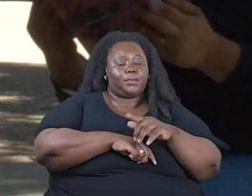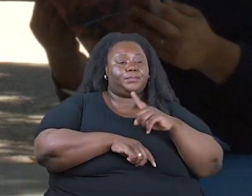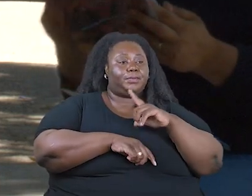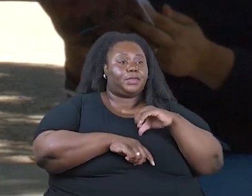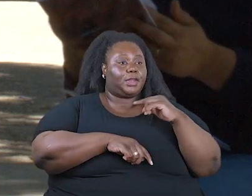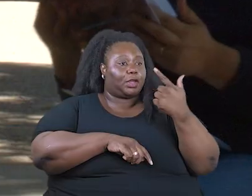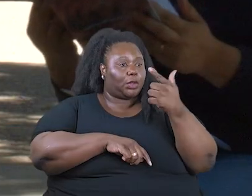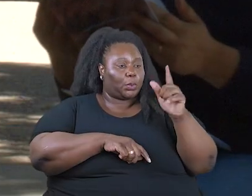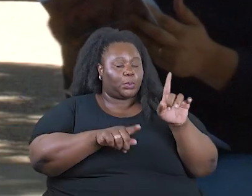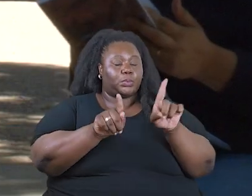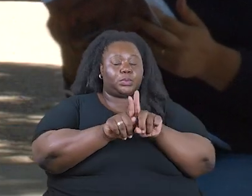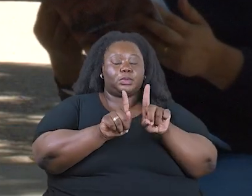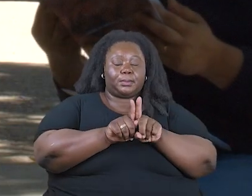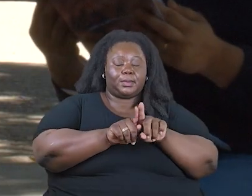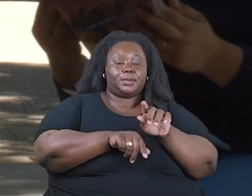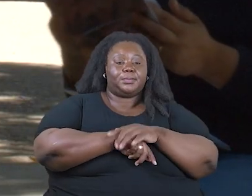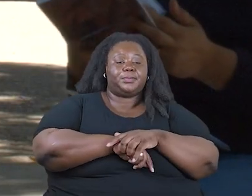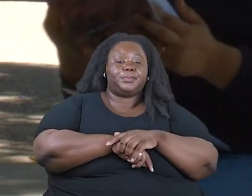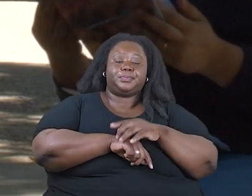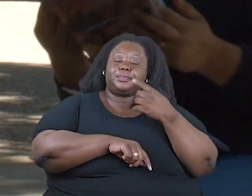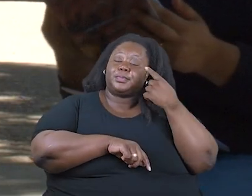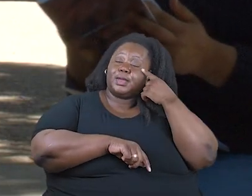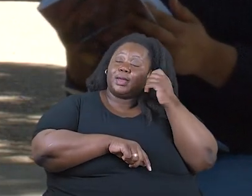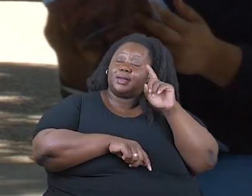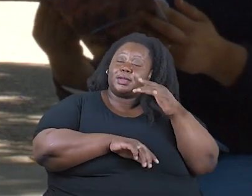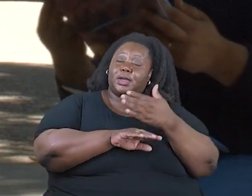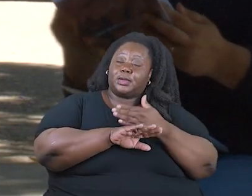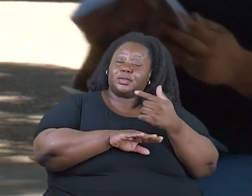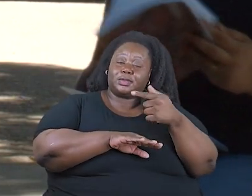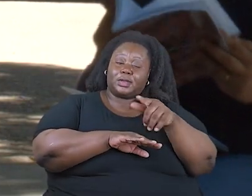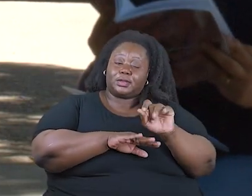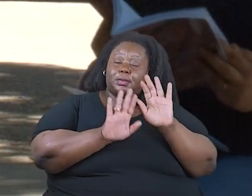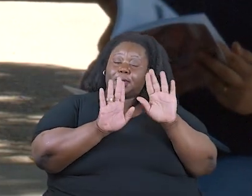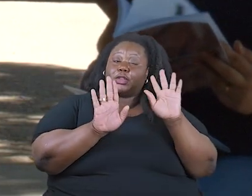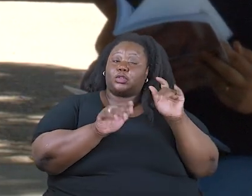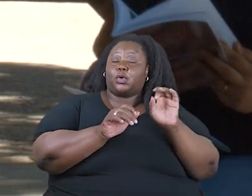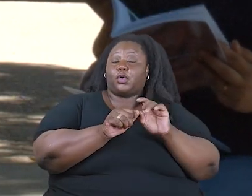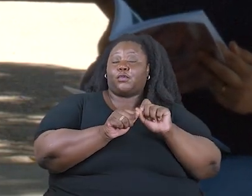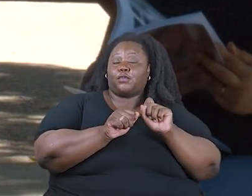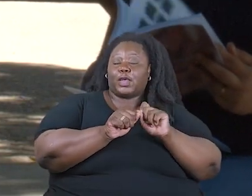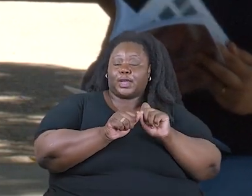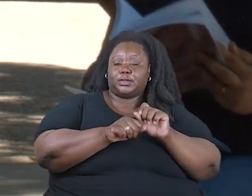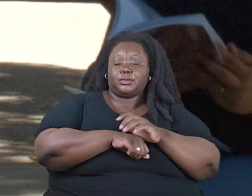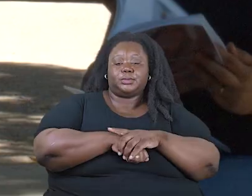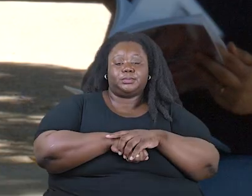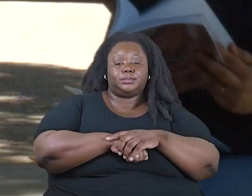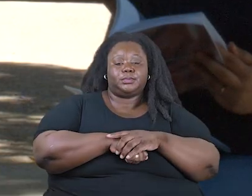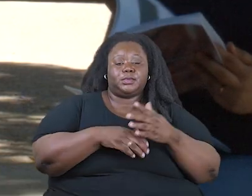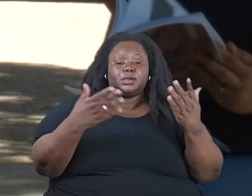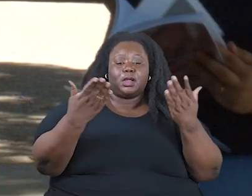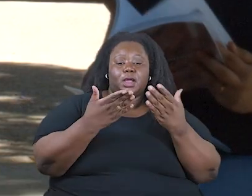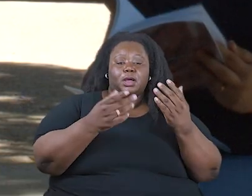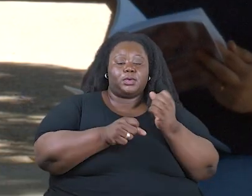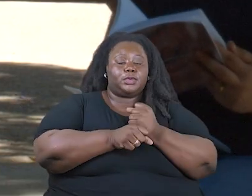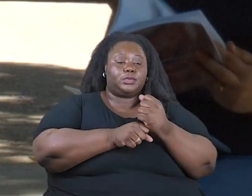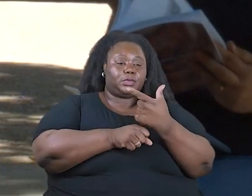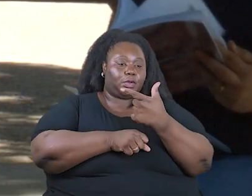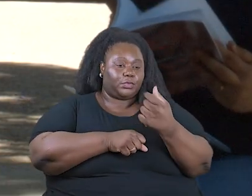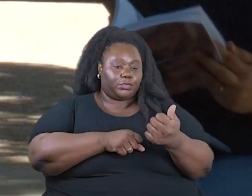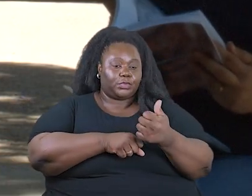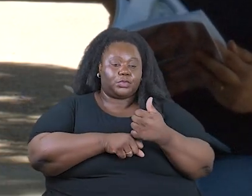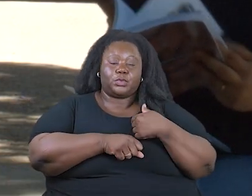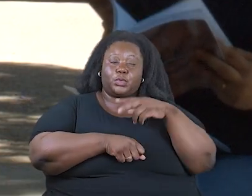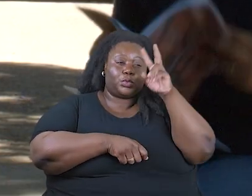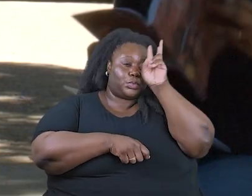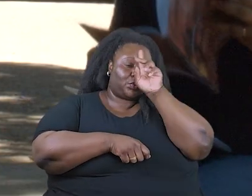um outro disco do Cildo, que a ideia é dos anos 70, mas ele só foi realizado agora no século XXI. Eu